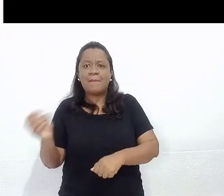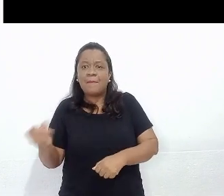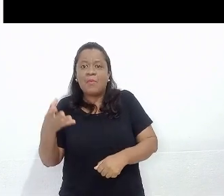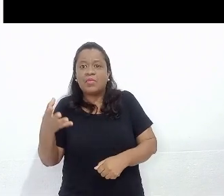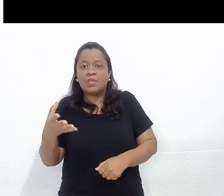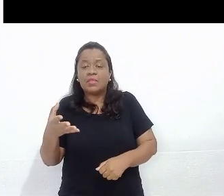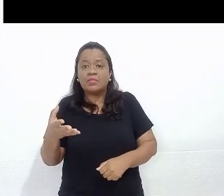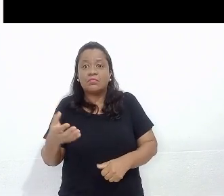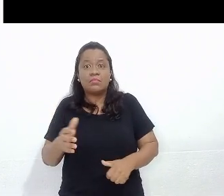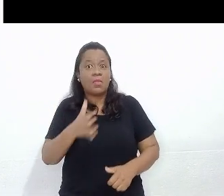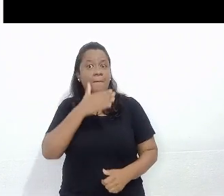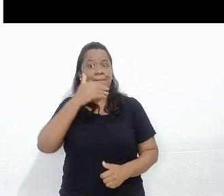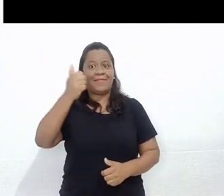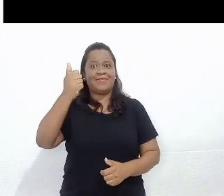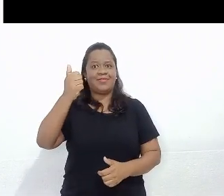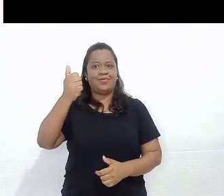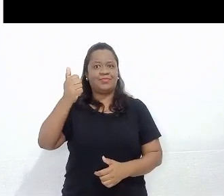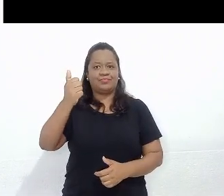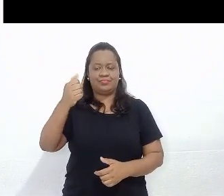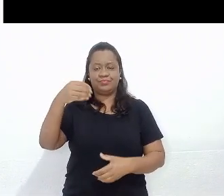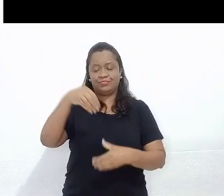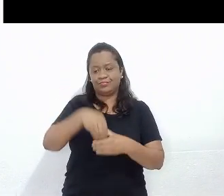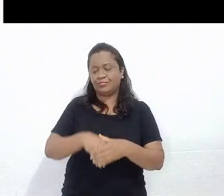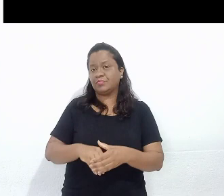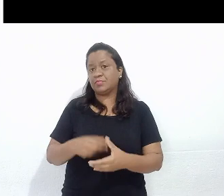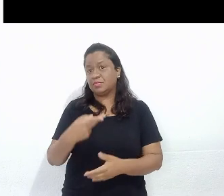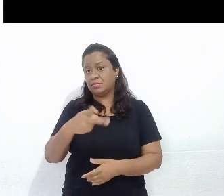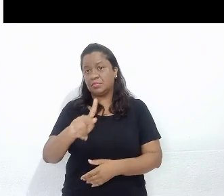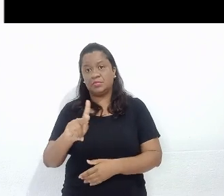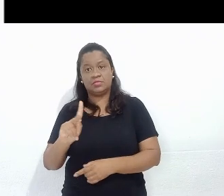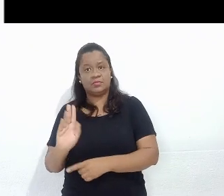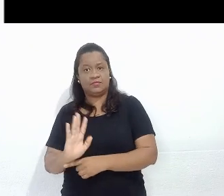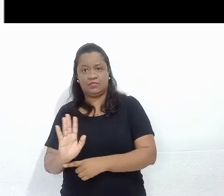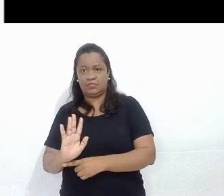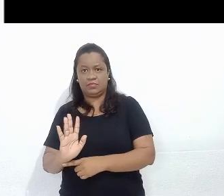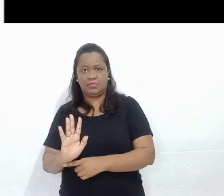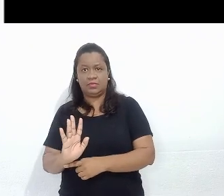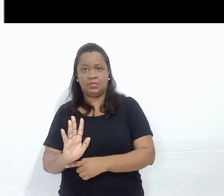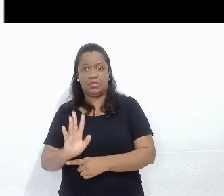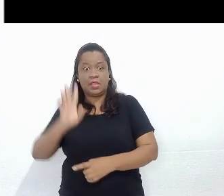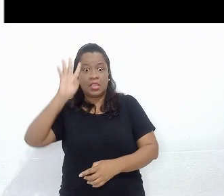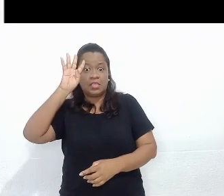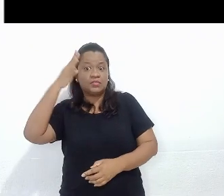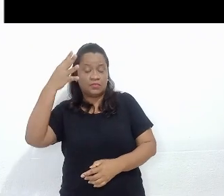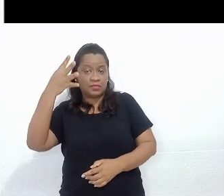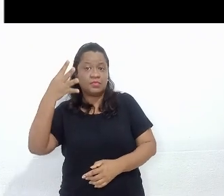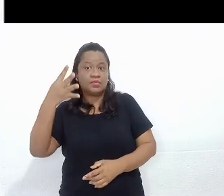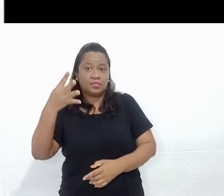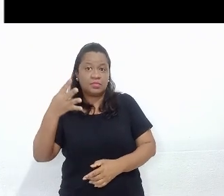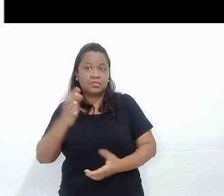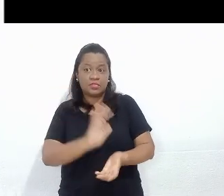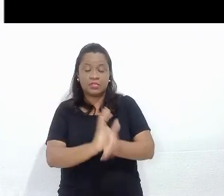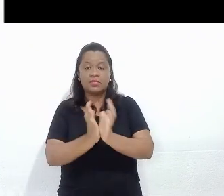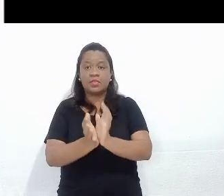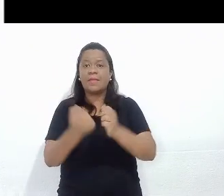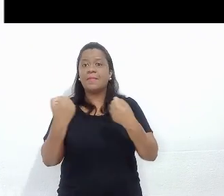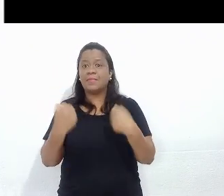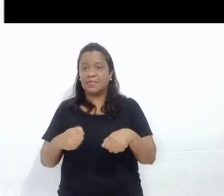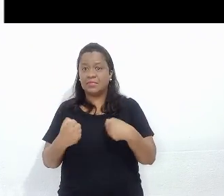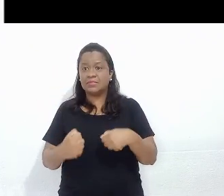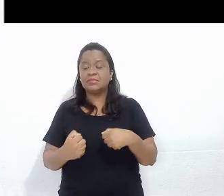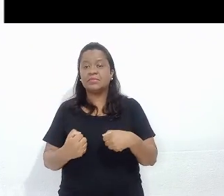filme. Tá? Todas essas decisões de equipamento, tudo isso, elas têm que ser tomadas em função do tipo